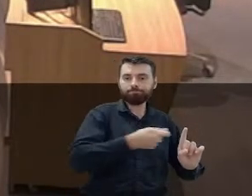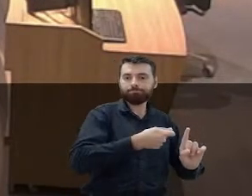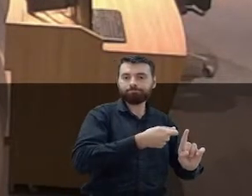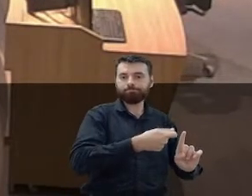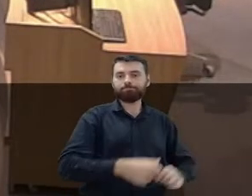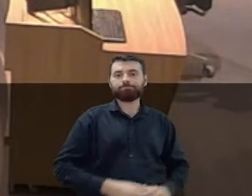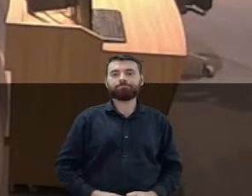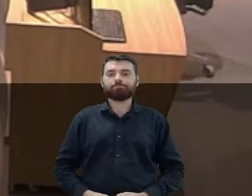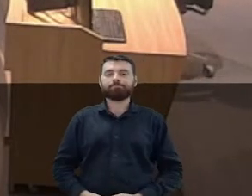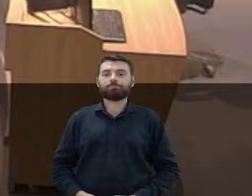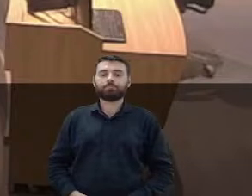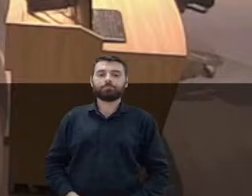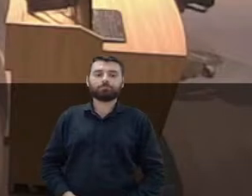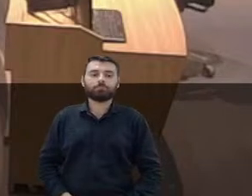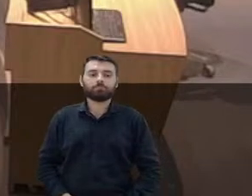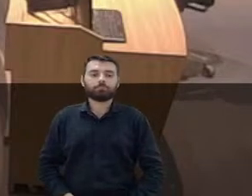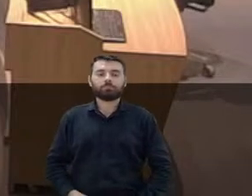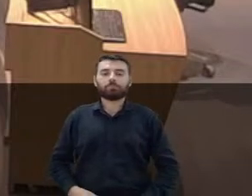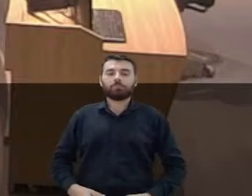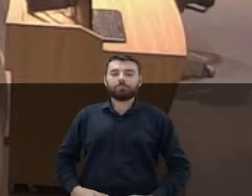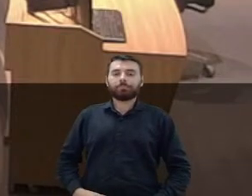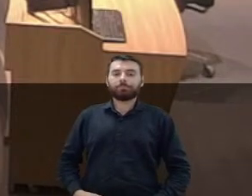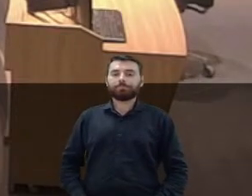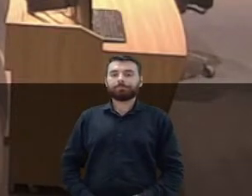Doutor Diego.